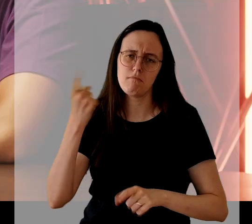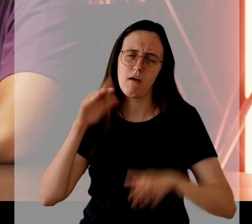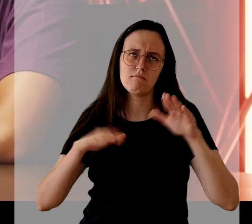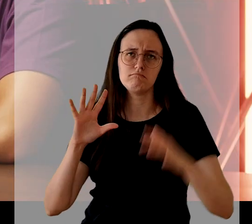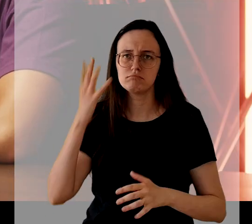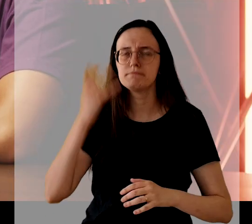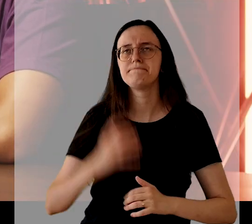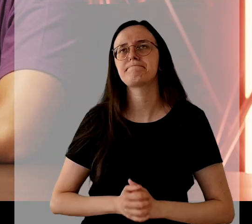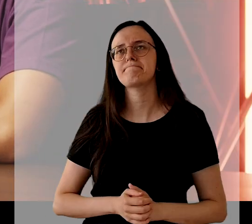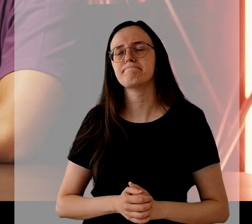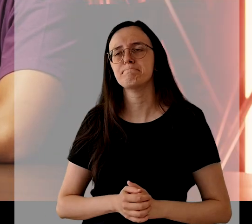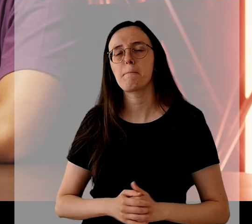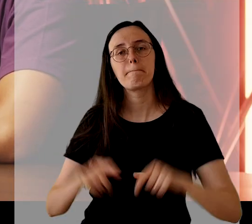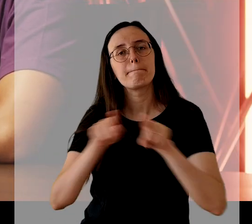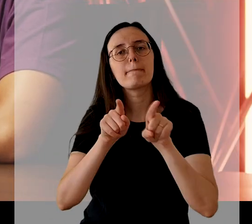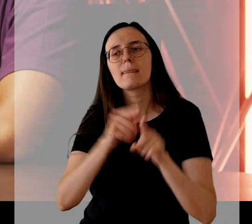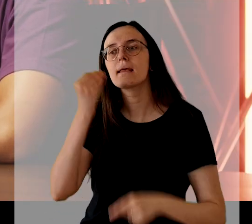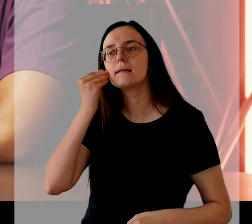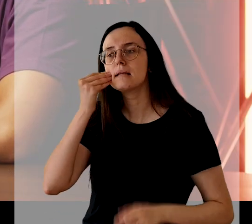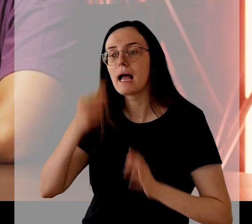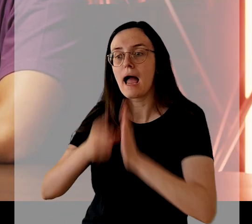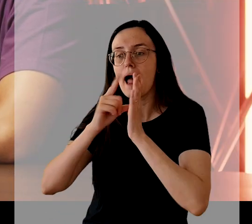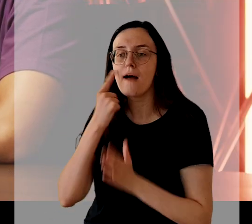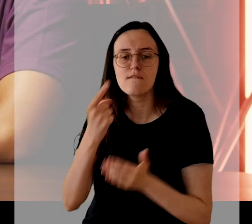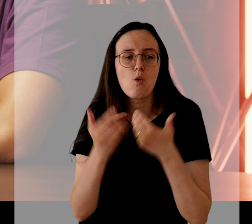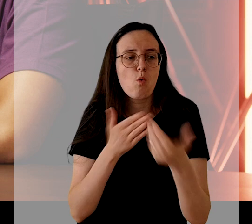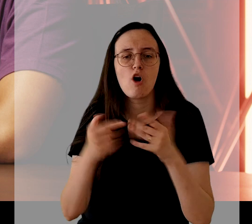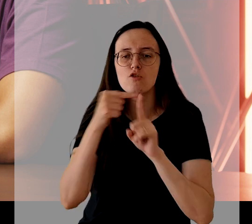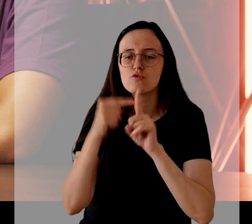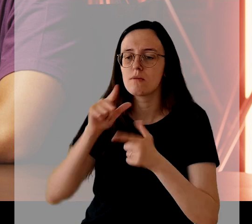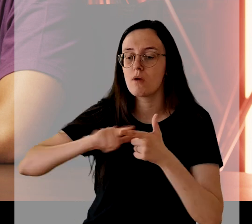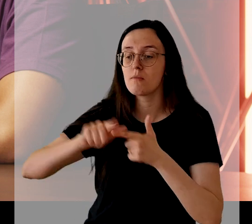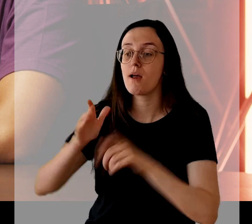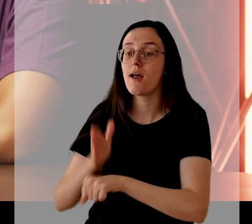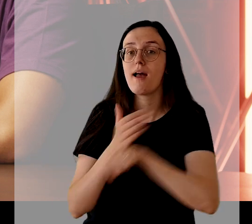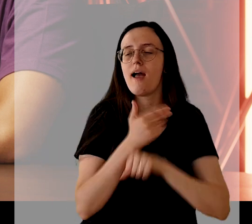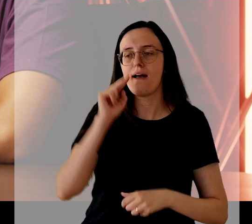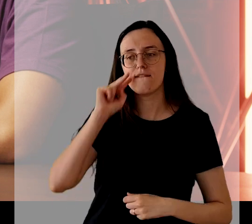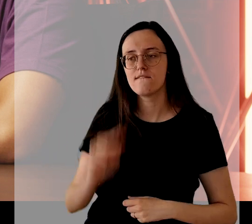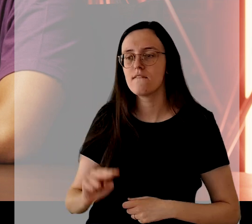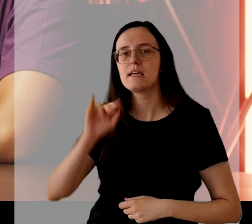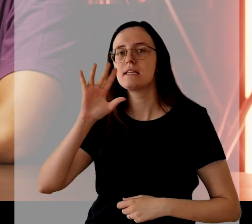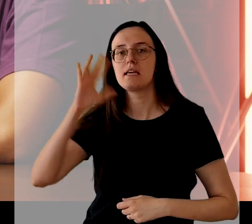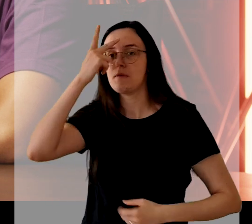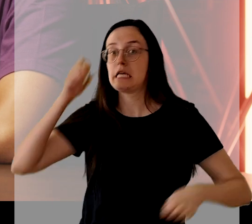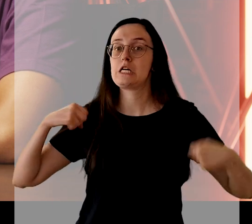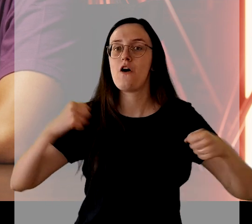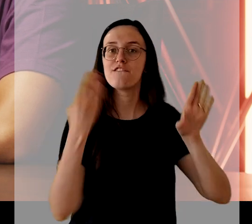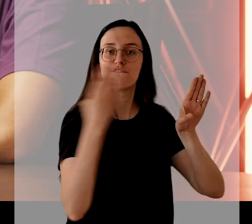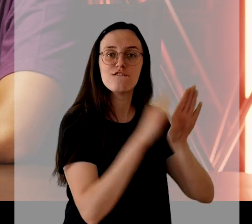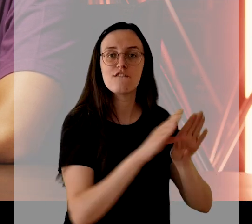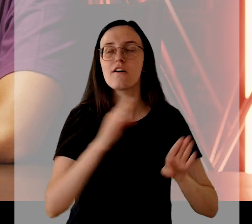fazer. Assim como tentando prever qualquer tipo de probleminha ali, né? A pessoa que vai sair correndo para fechar